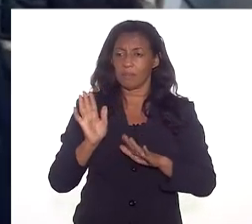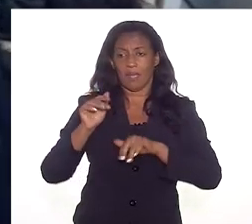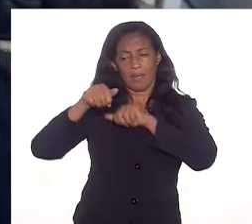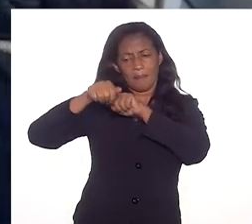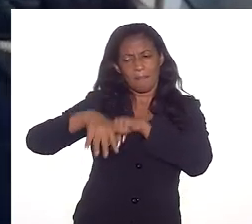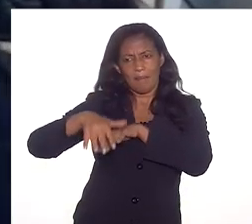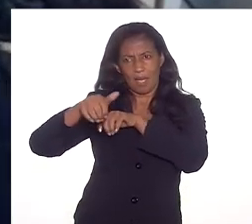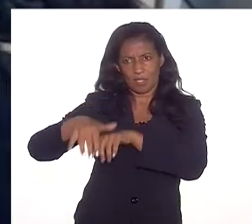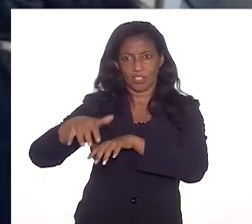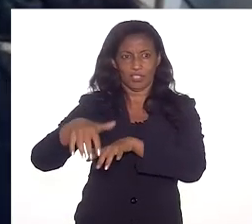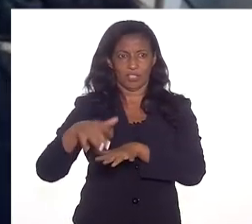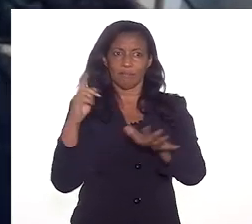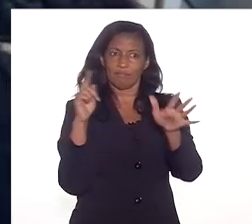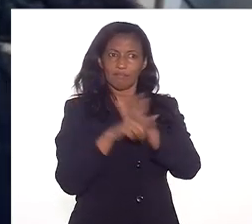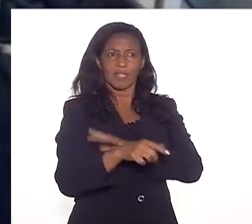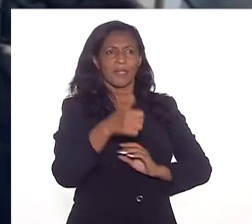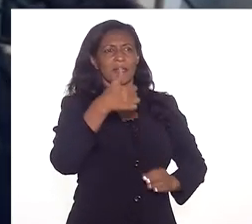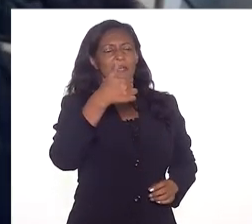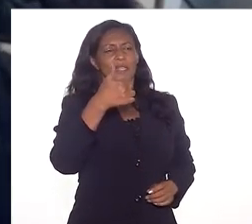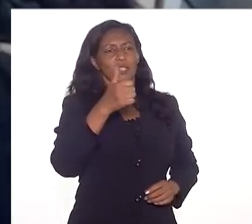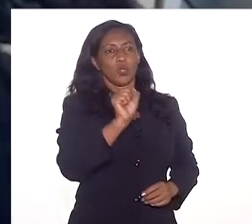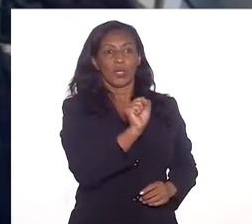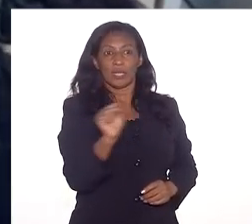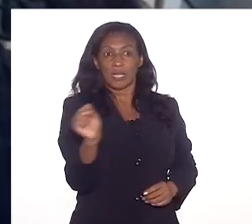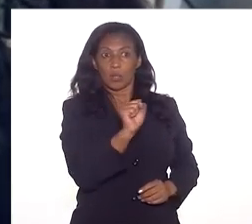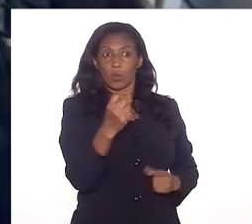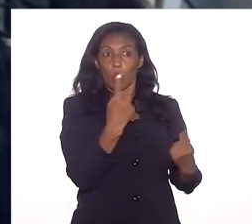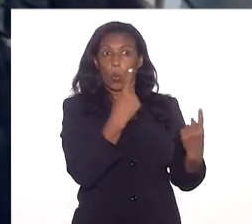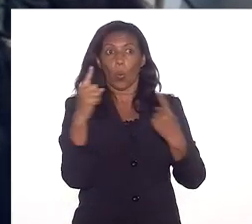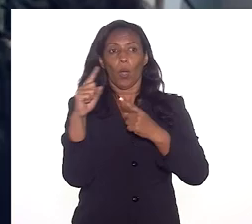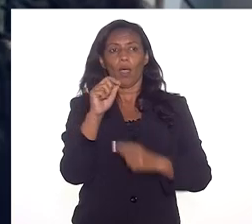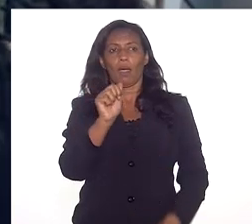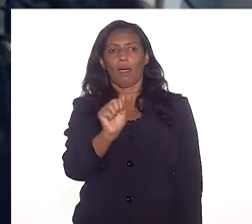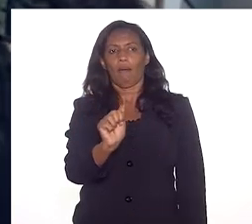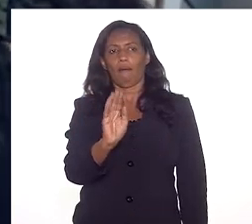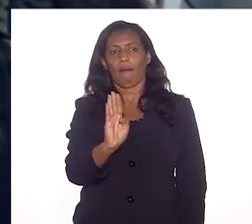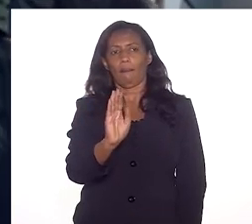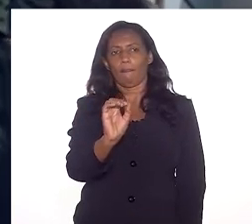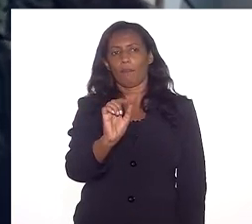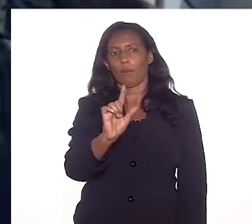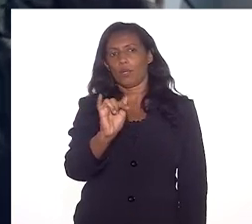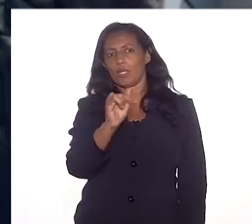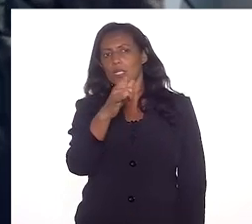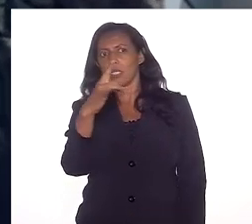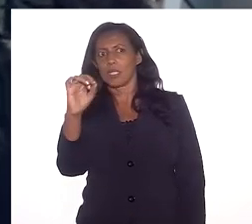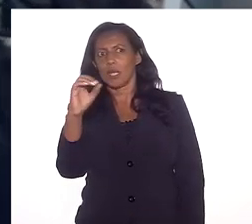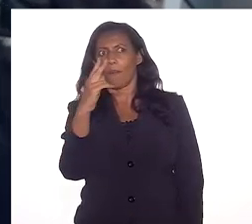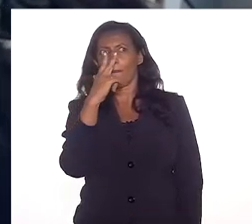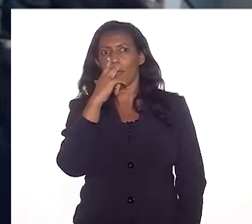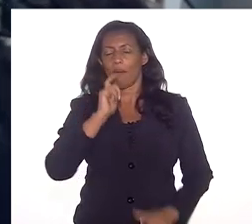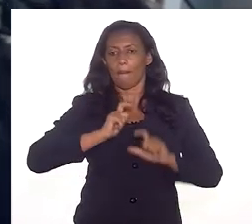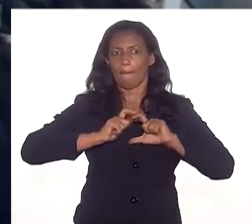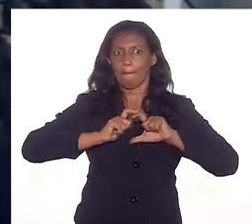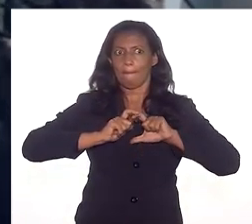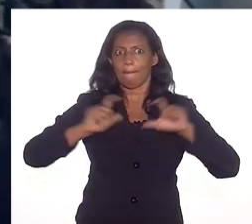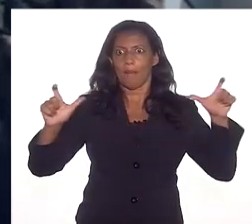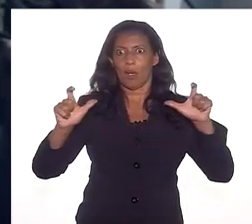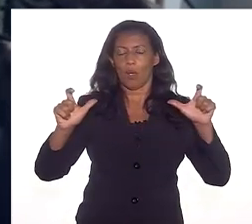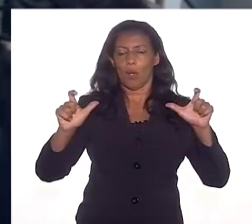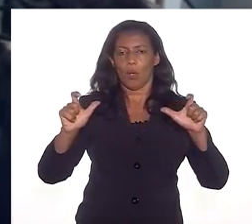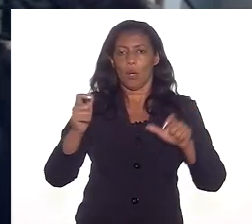Agora, a marcha de 88 contra a farsa da abolição talvez tenha sido o maior ato